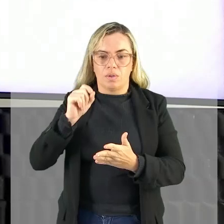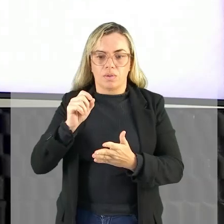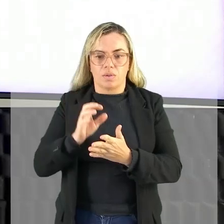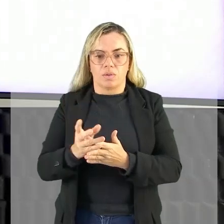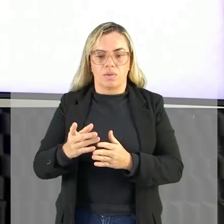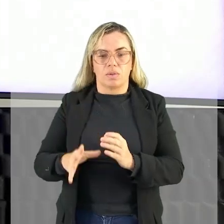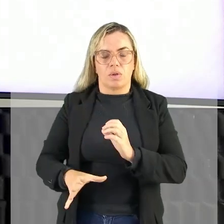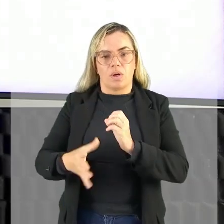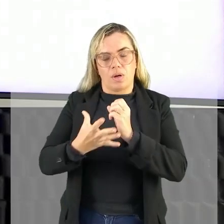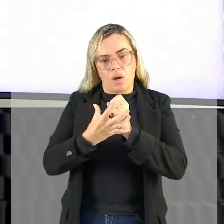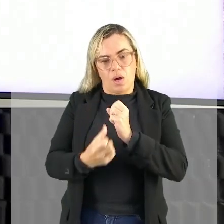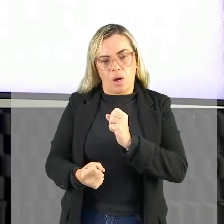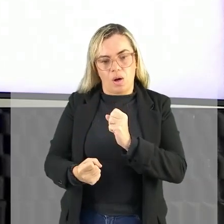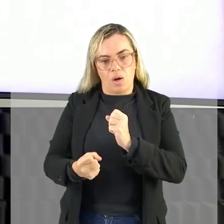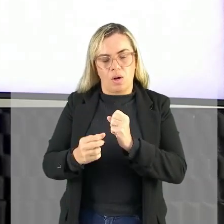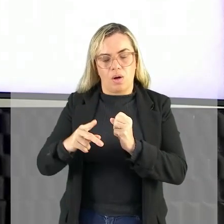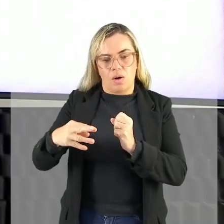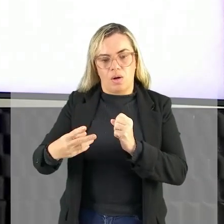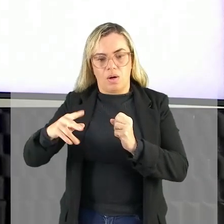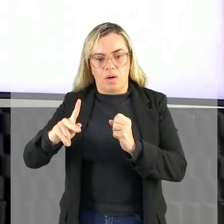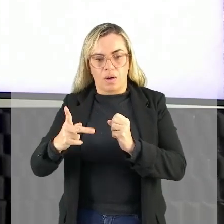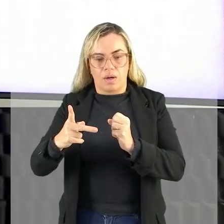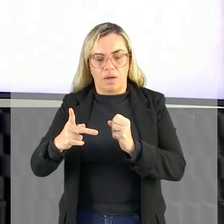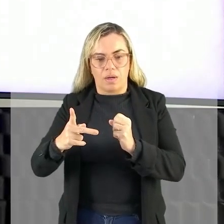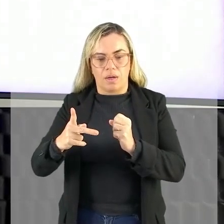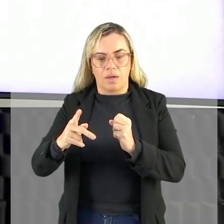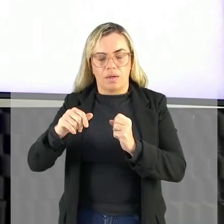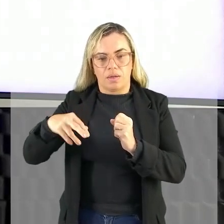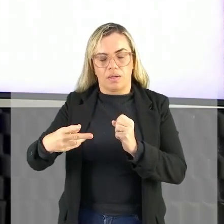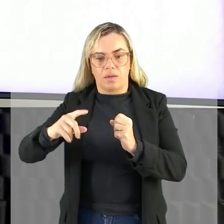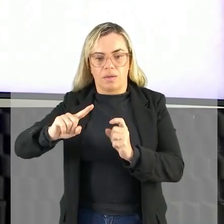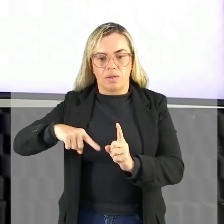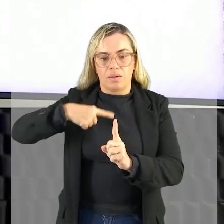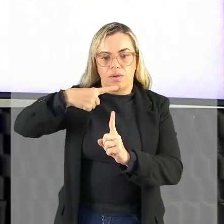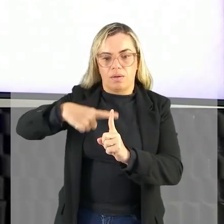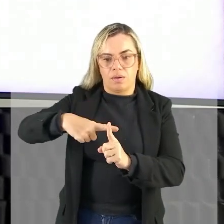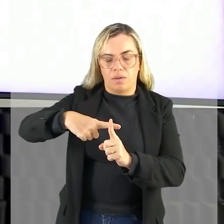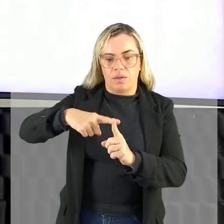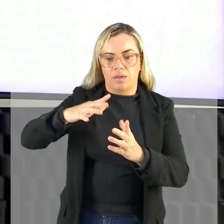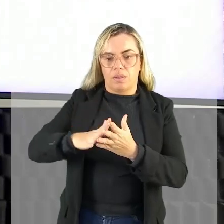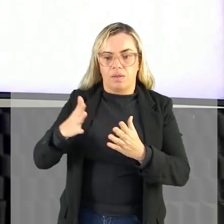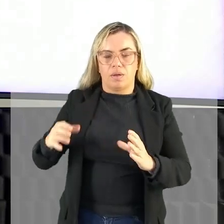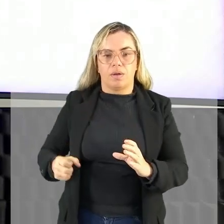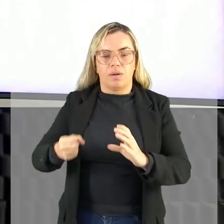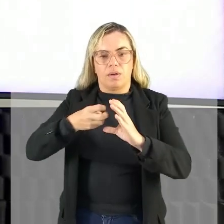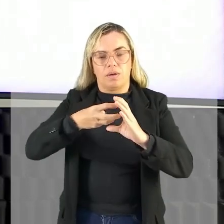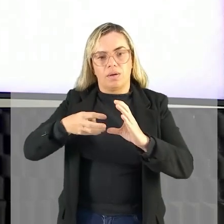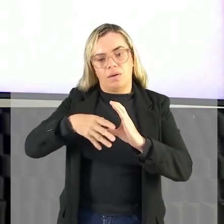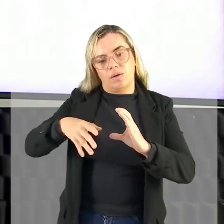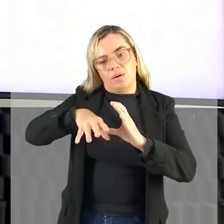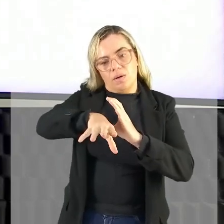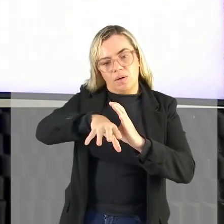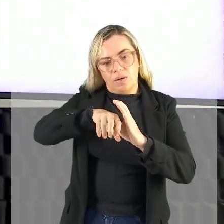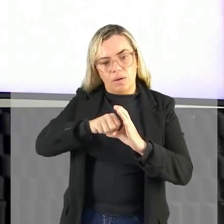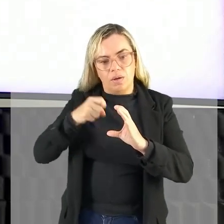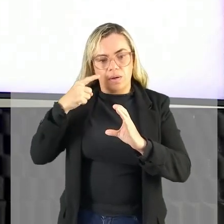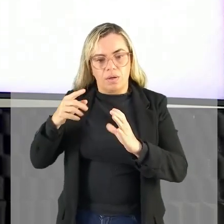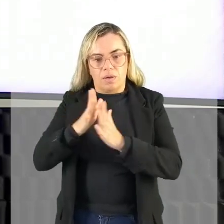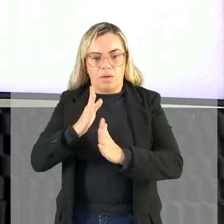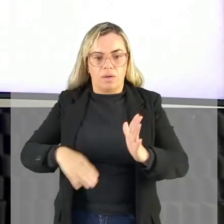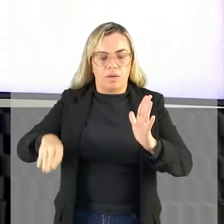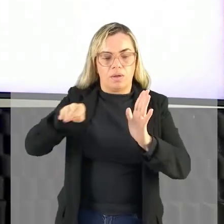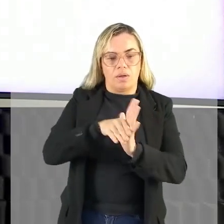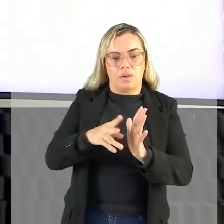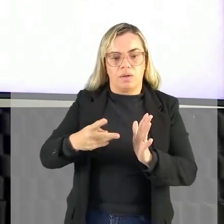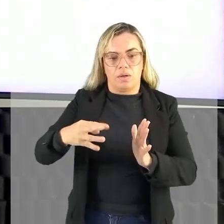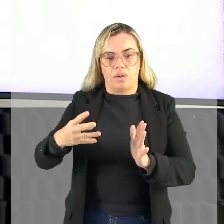NADH em NAD+, né, cátion aqui, percorrem a cadeia até chegarem ao